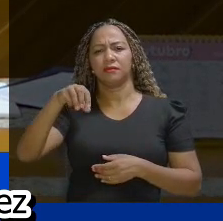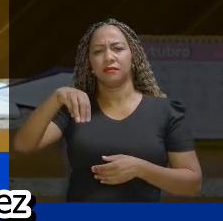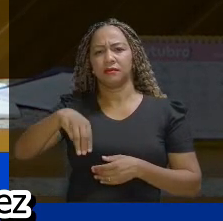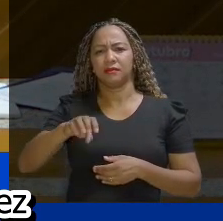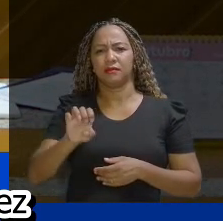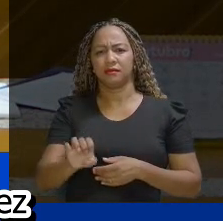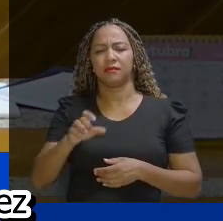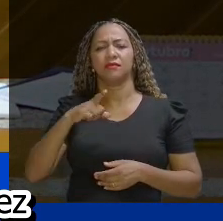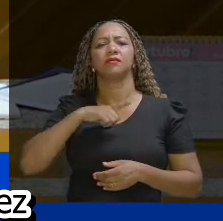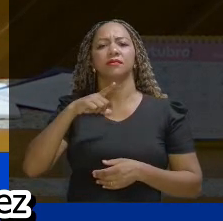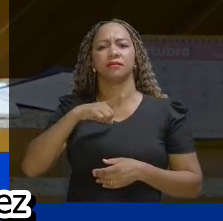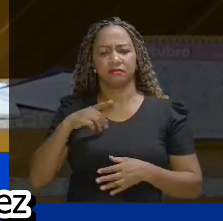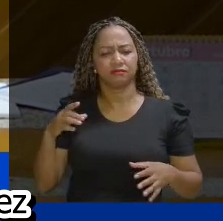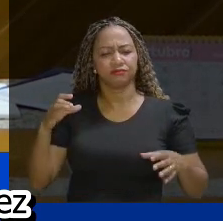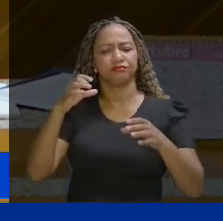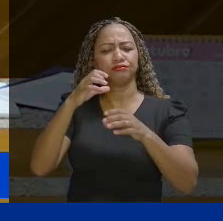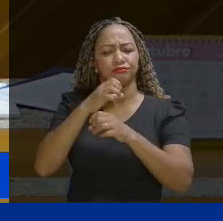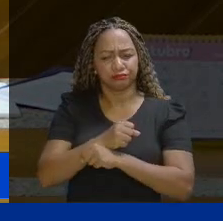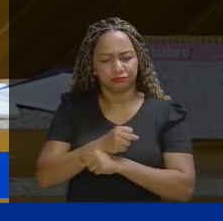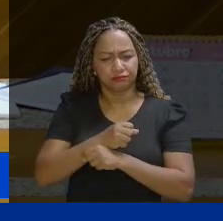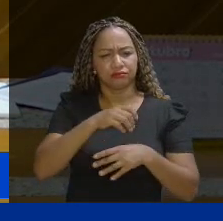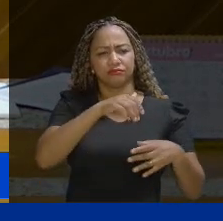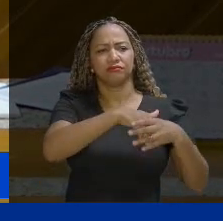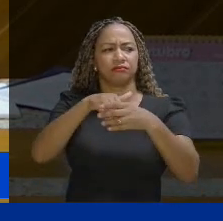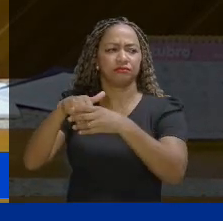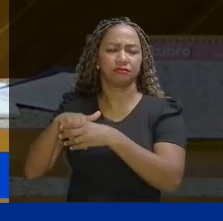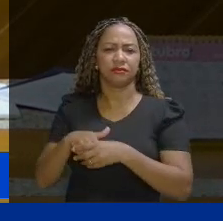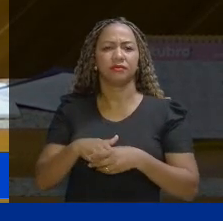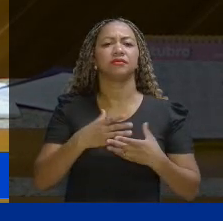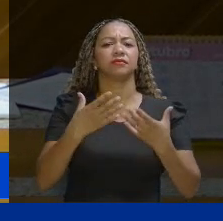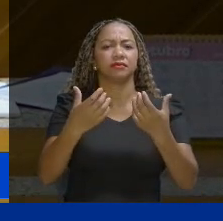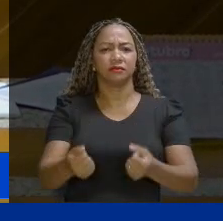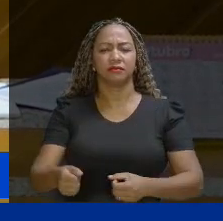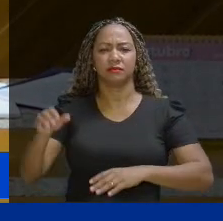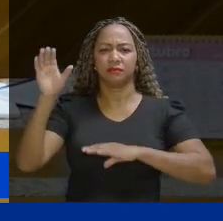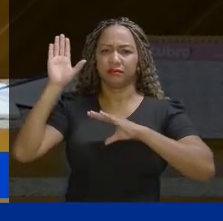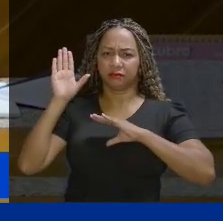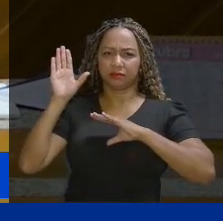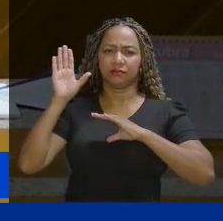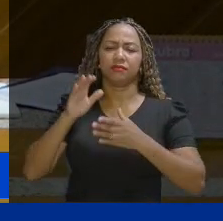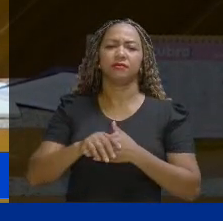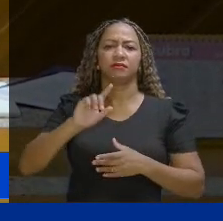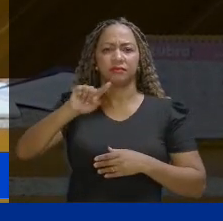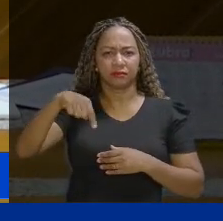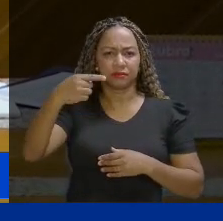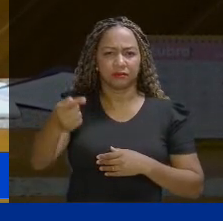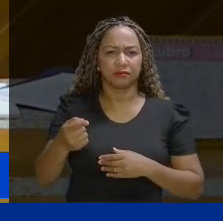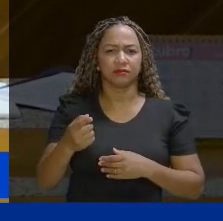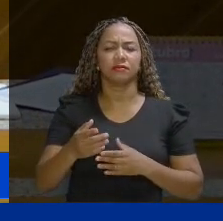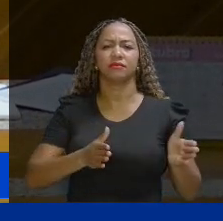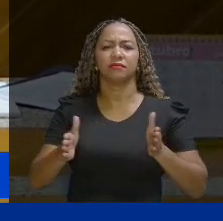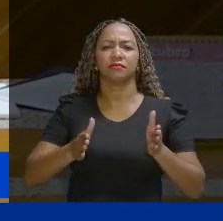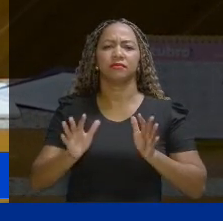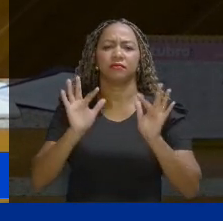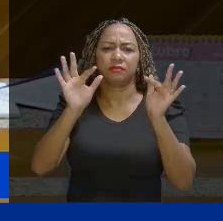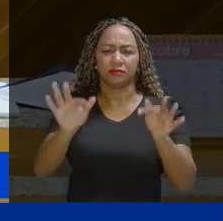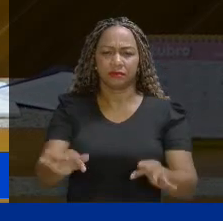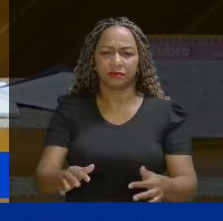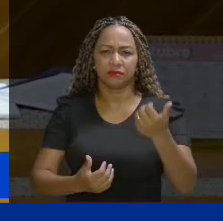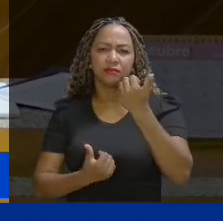afirmou que houve obscuridade e omissão do acórdão ao considerar a candidata que renunciou após o prazo final da